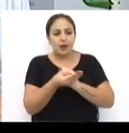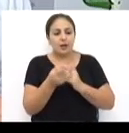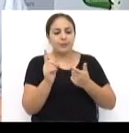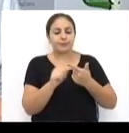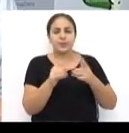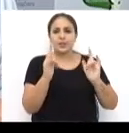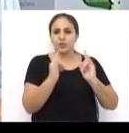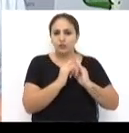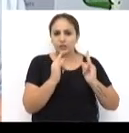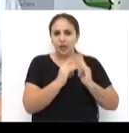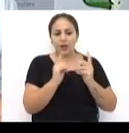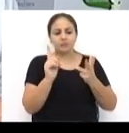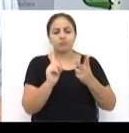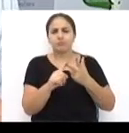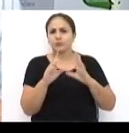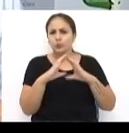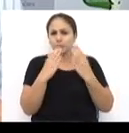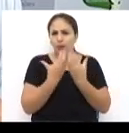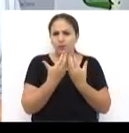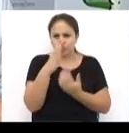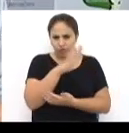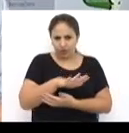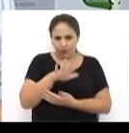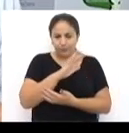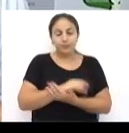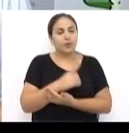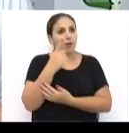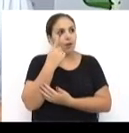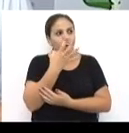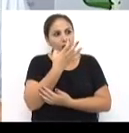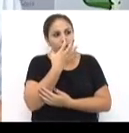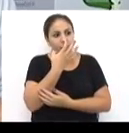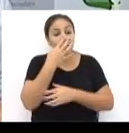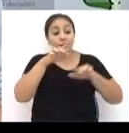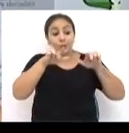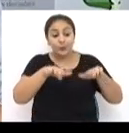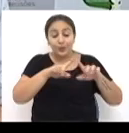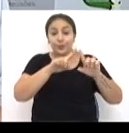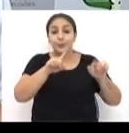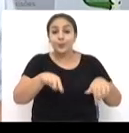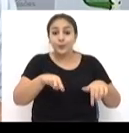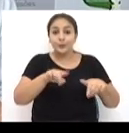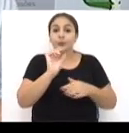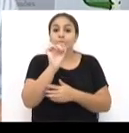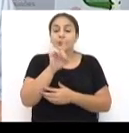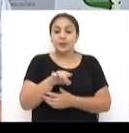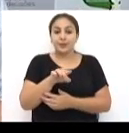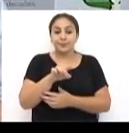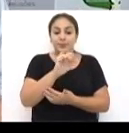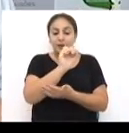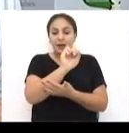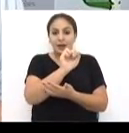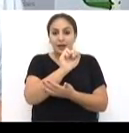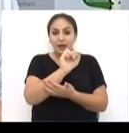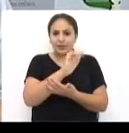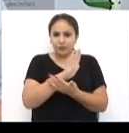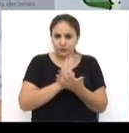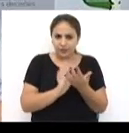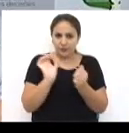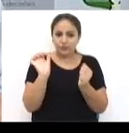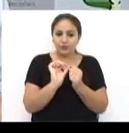entidades e da comunidade era impressionante. E o melhor, é um espaço público, né? São